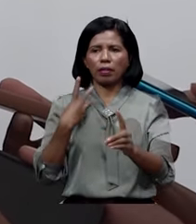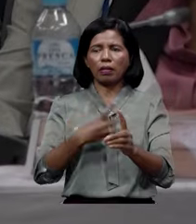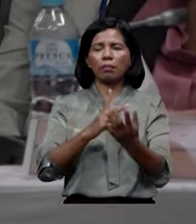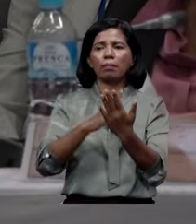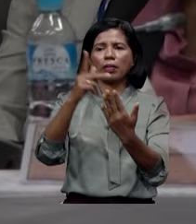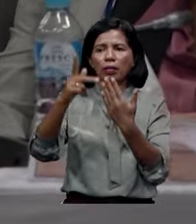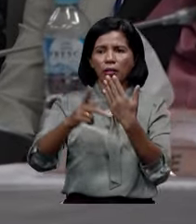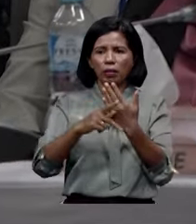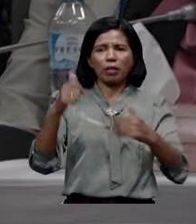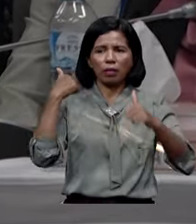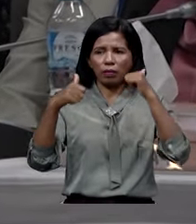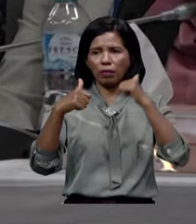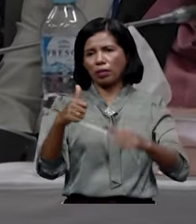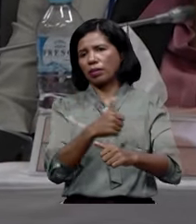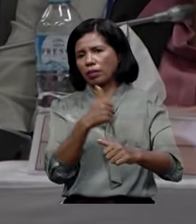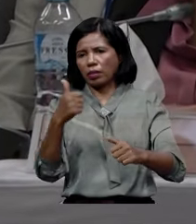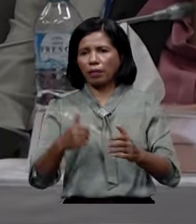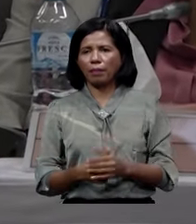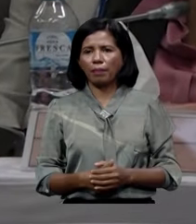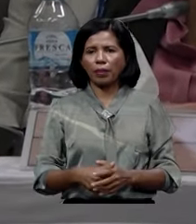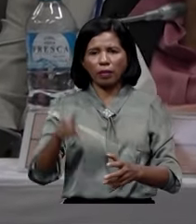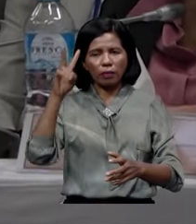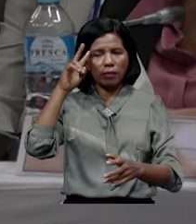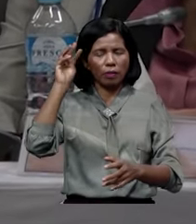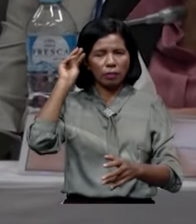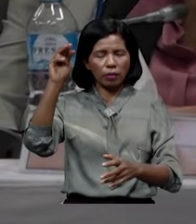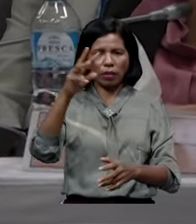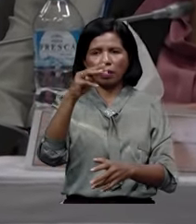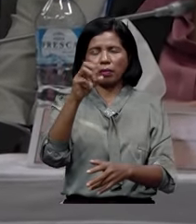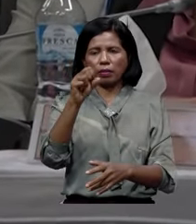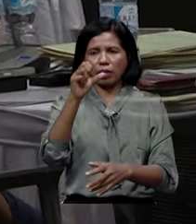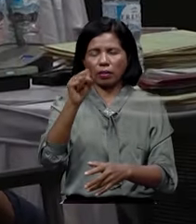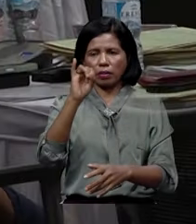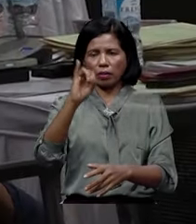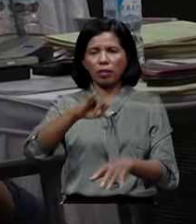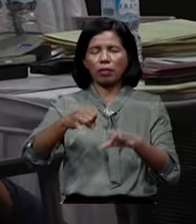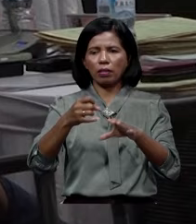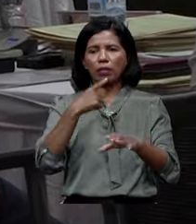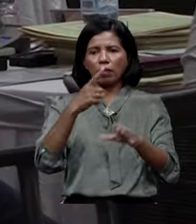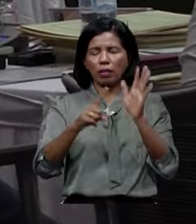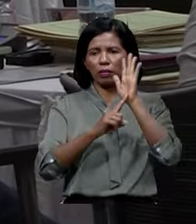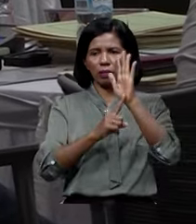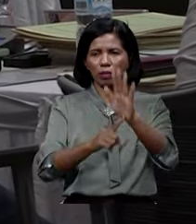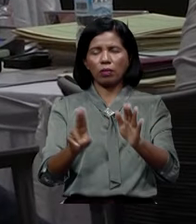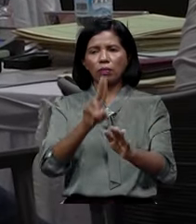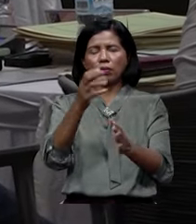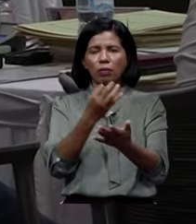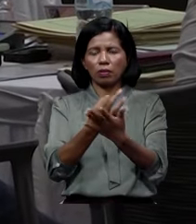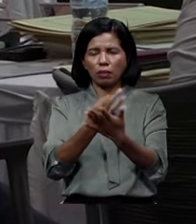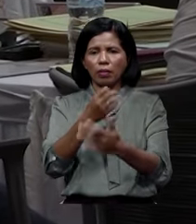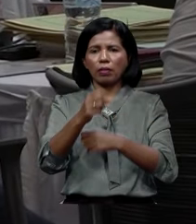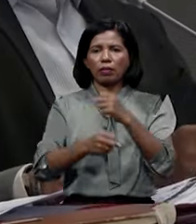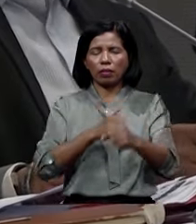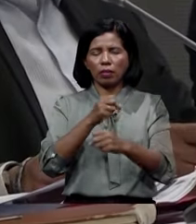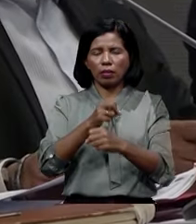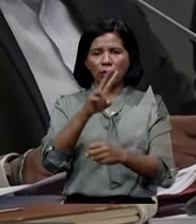programa, nomas atividades, Sirahoto. Além de nem vice-ministra de Solidariedade Social e Inclusão, MOS, atualiza a execução orçamento geral, está